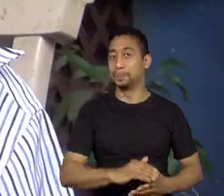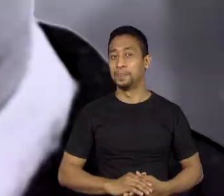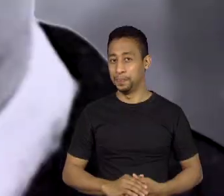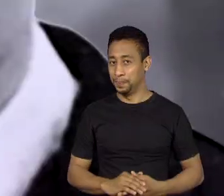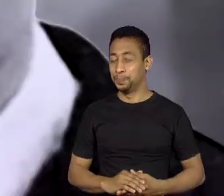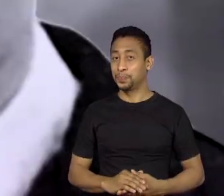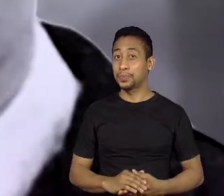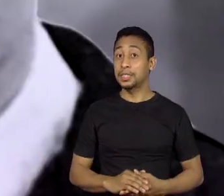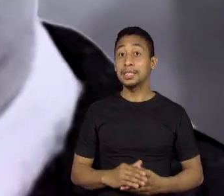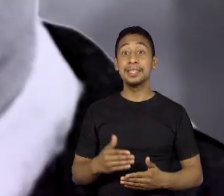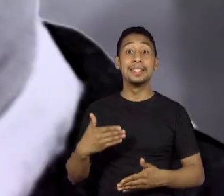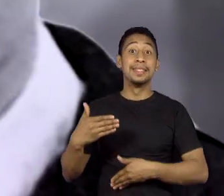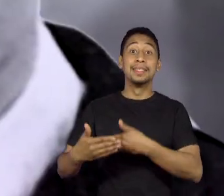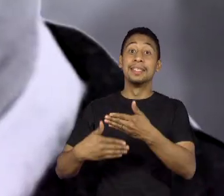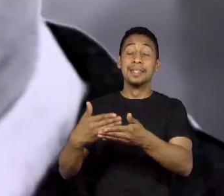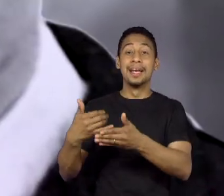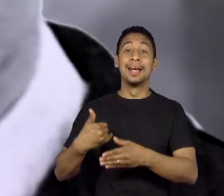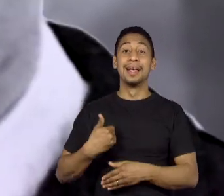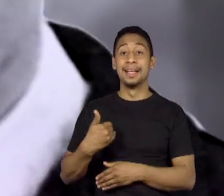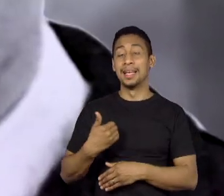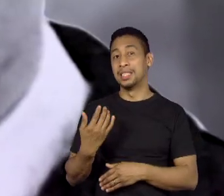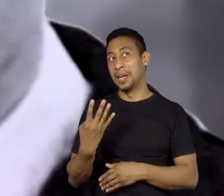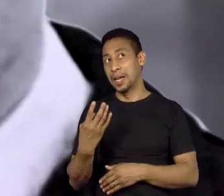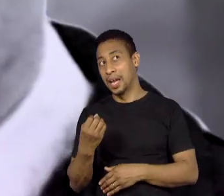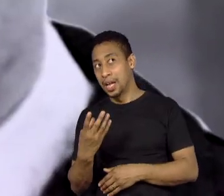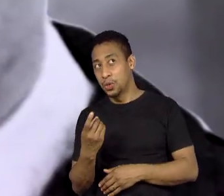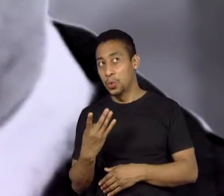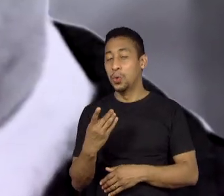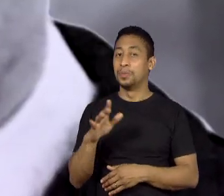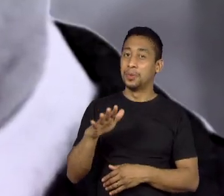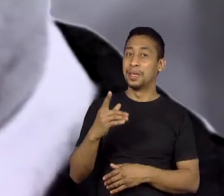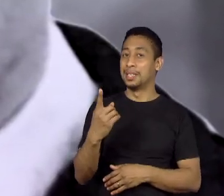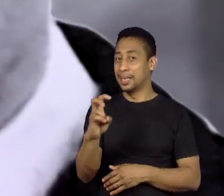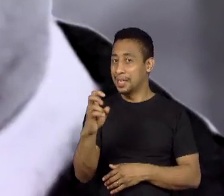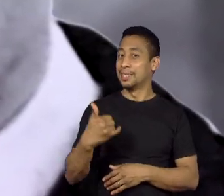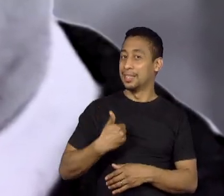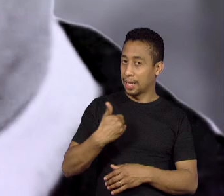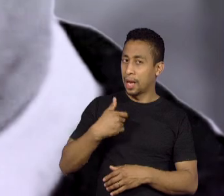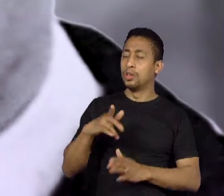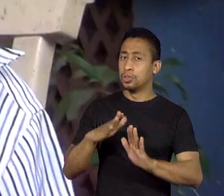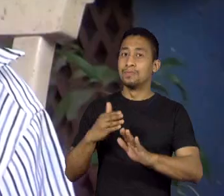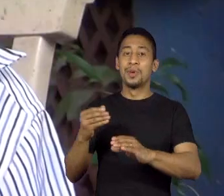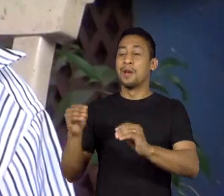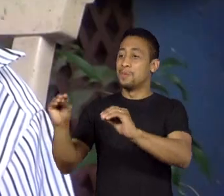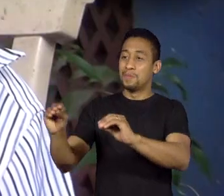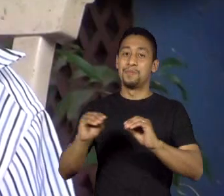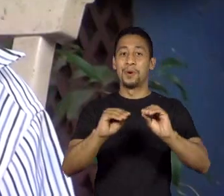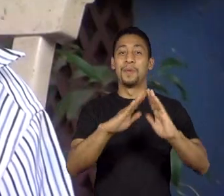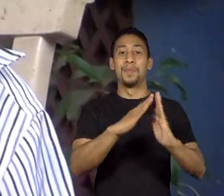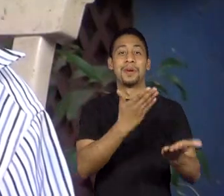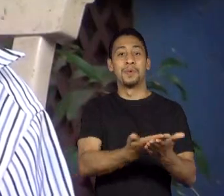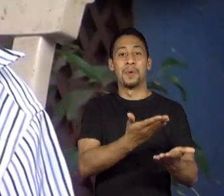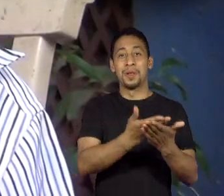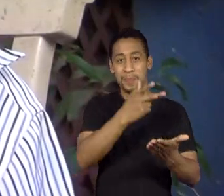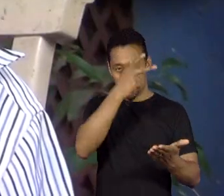Aí, aos 14 para 15 anos, me colocaram em uma escola municipal